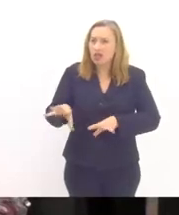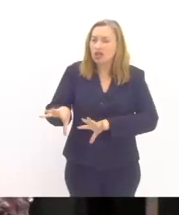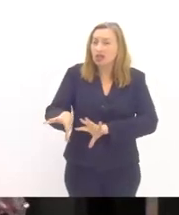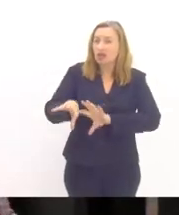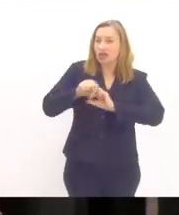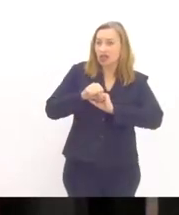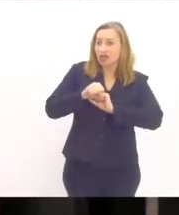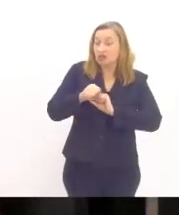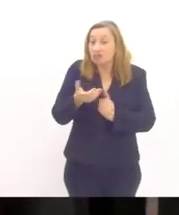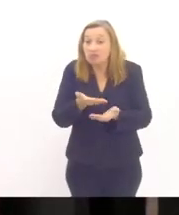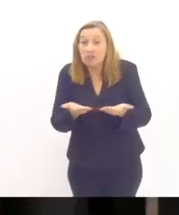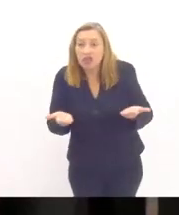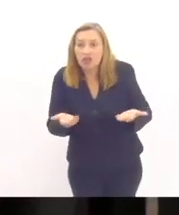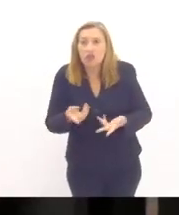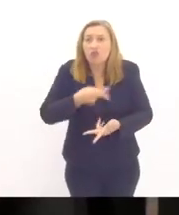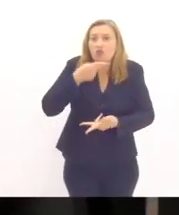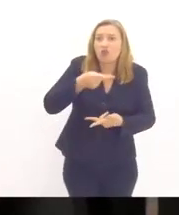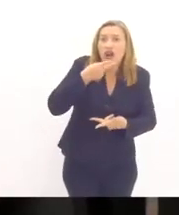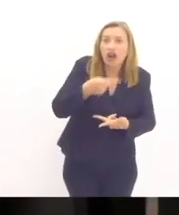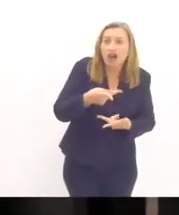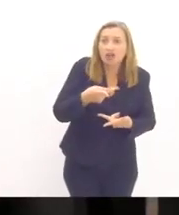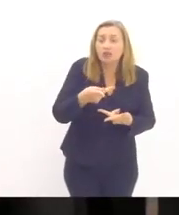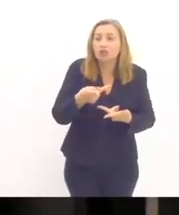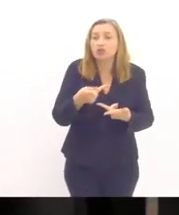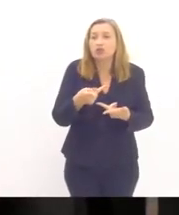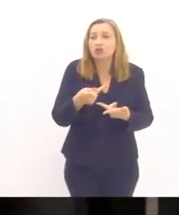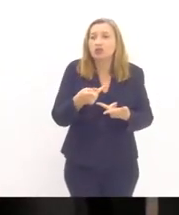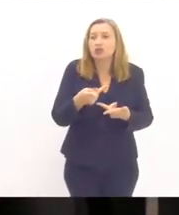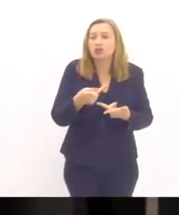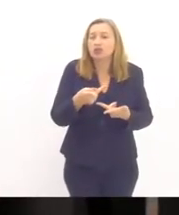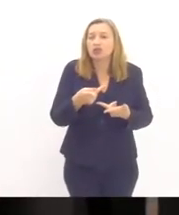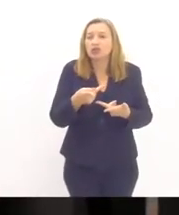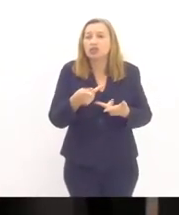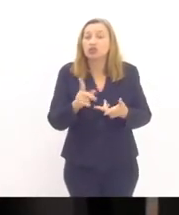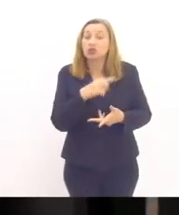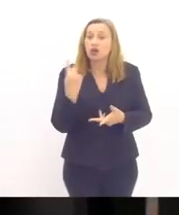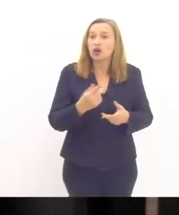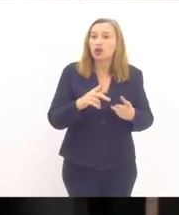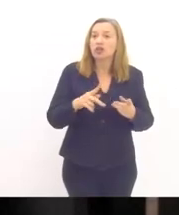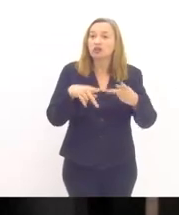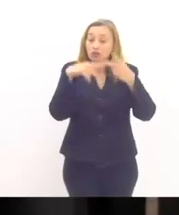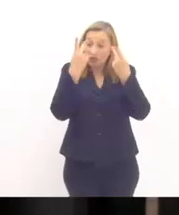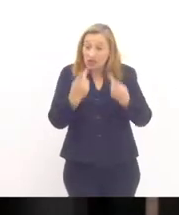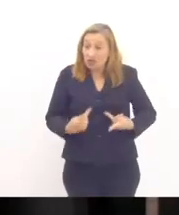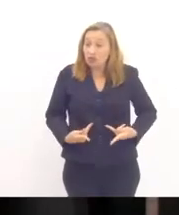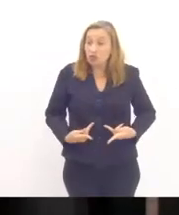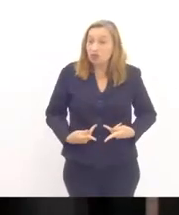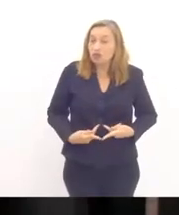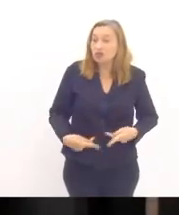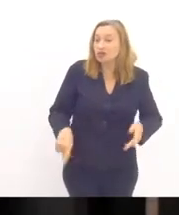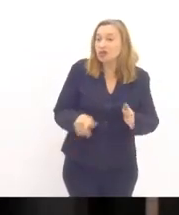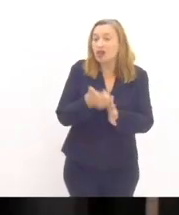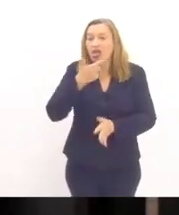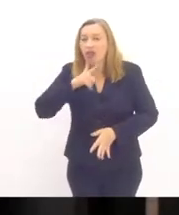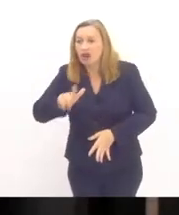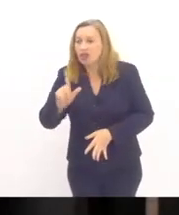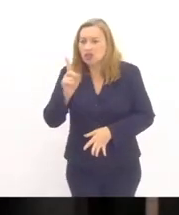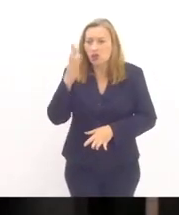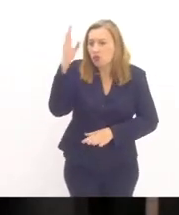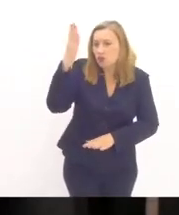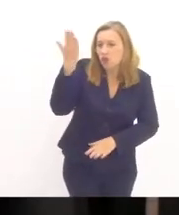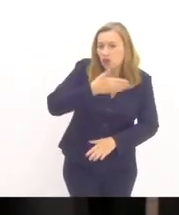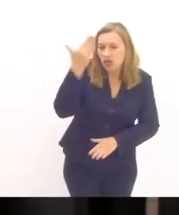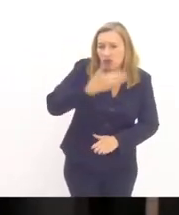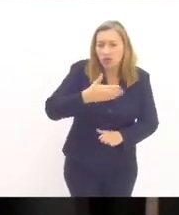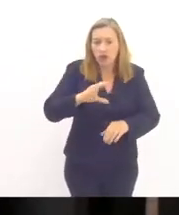terra, porque nós estamos falando de algo que nos constitui, somos seres da linguagem, e não olhamos a nossa constituição